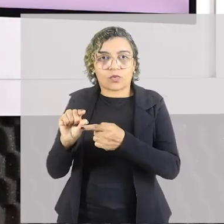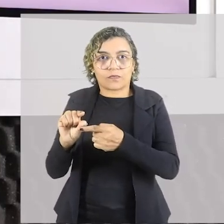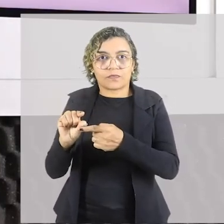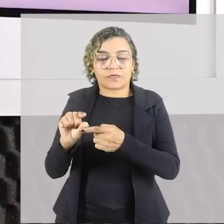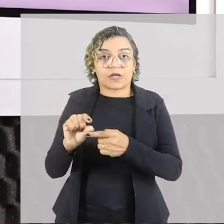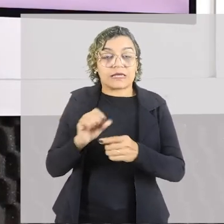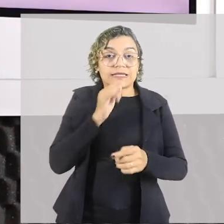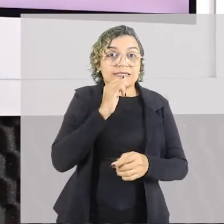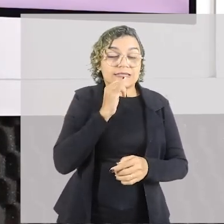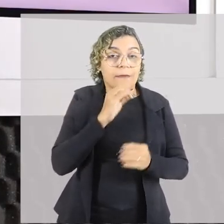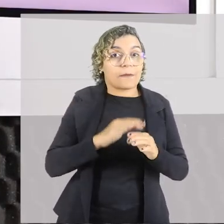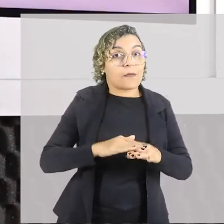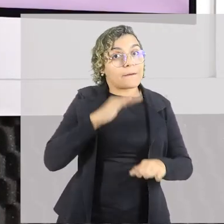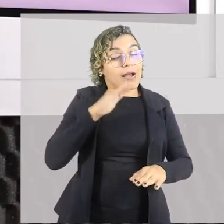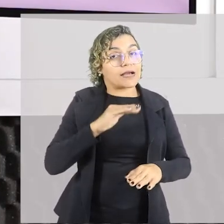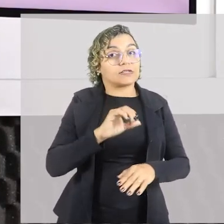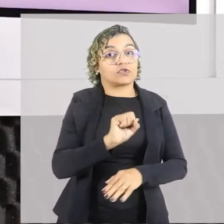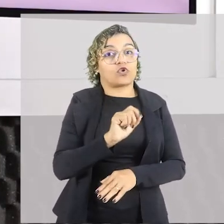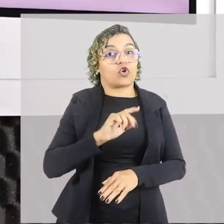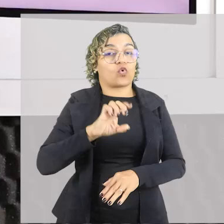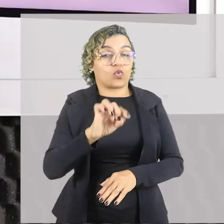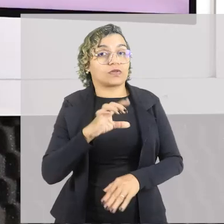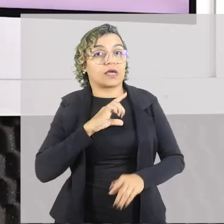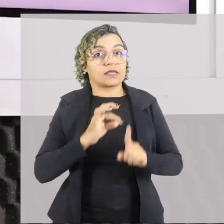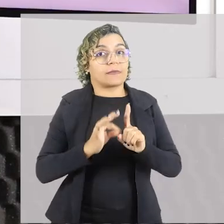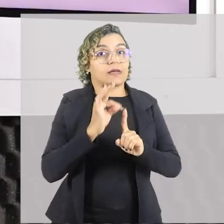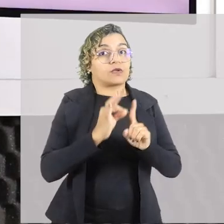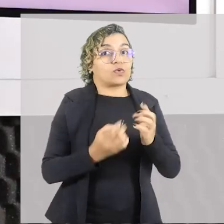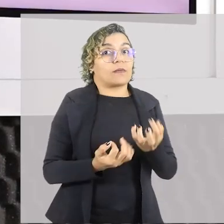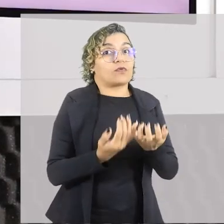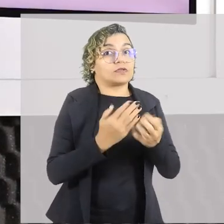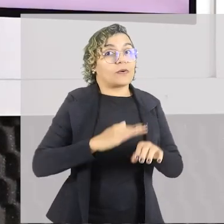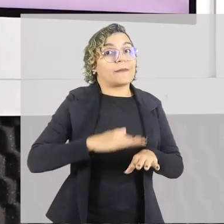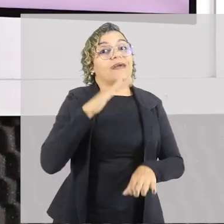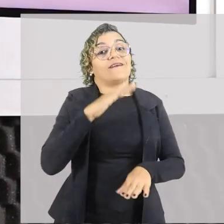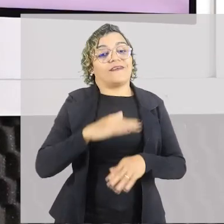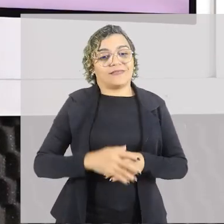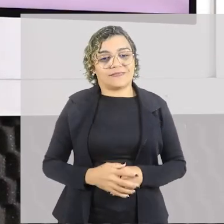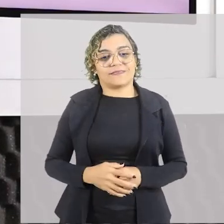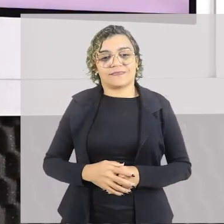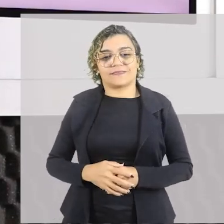Muito soluto me dá uma temperatura de ebulição maior, não menor.